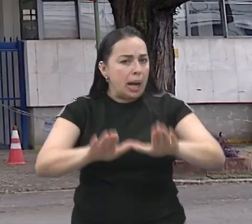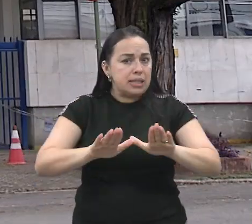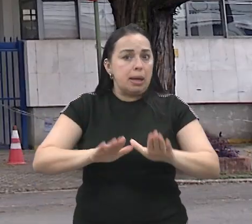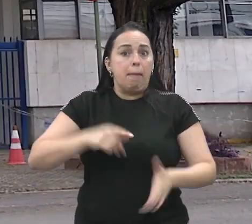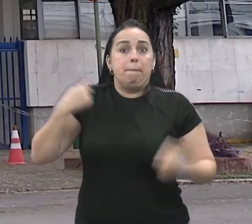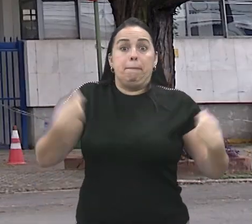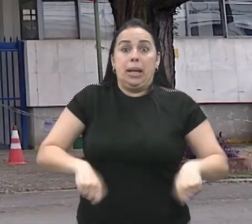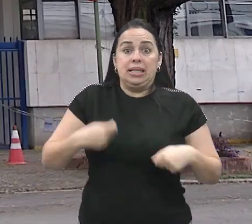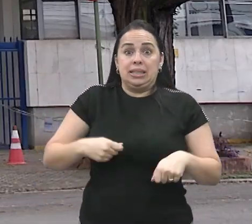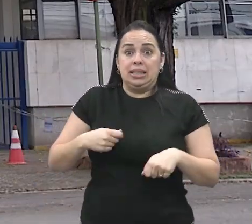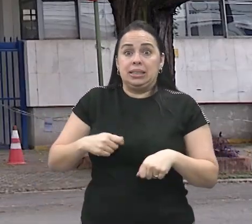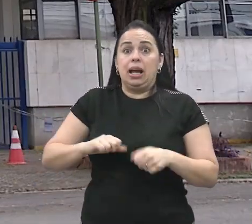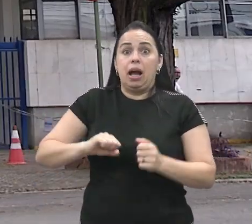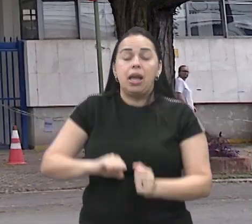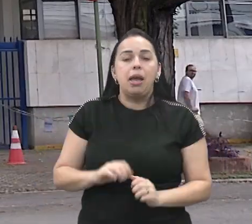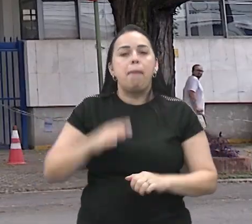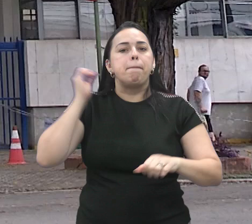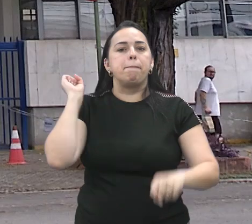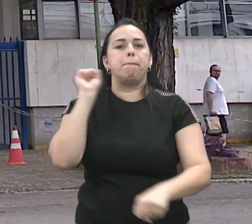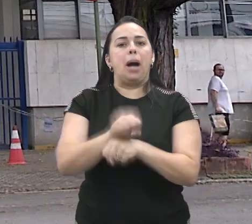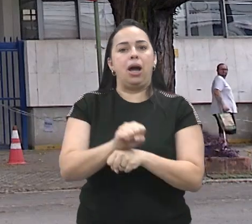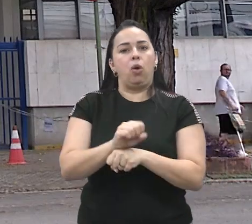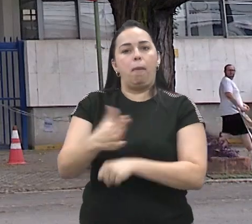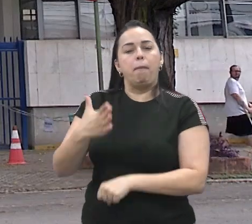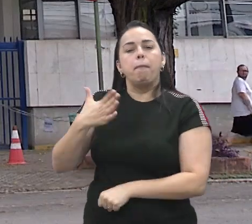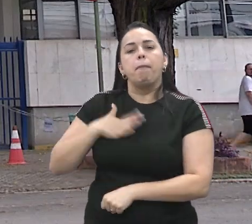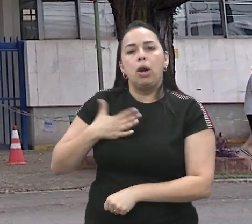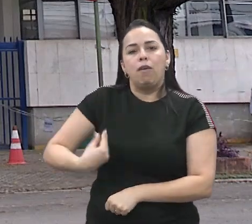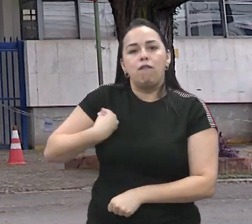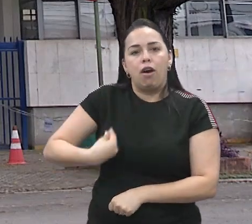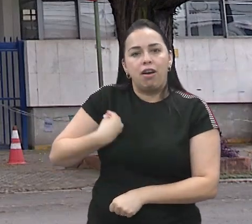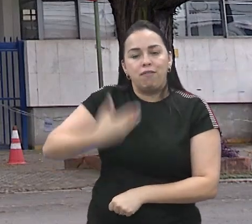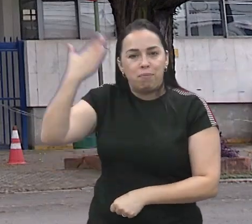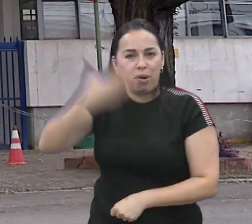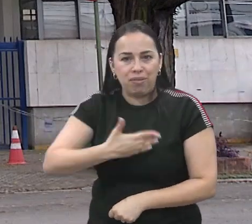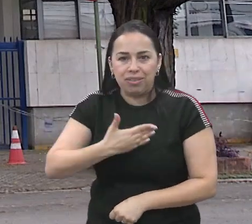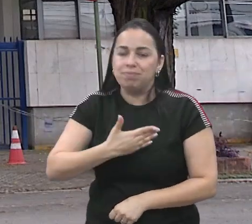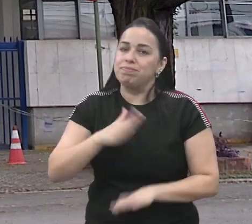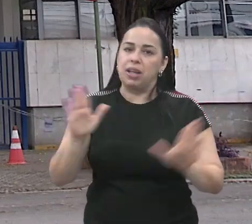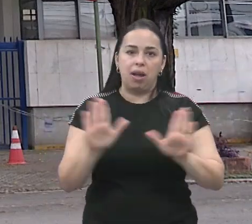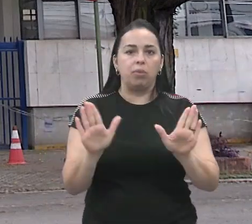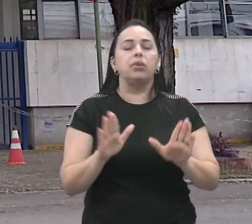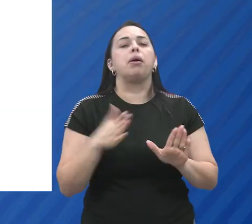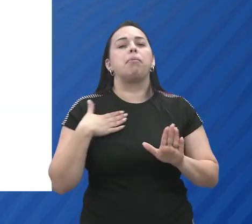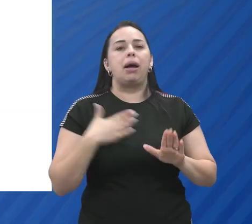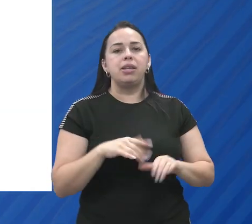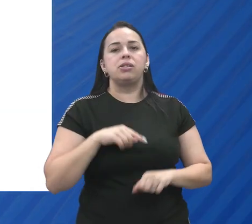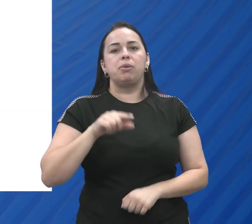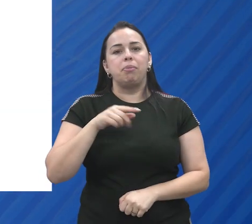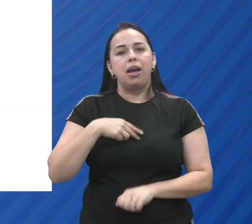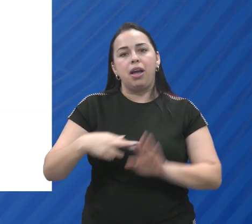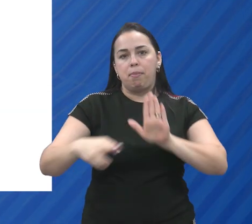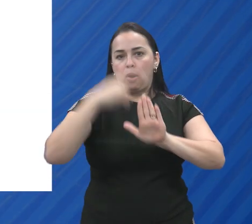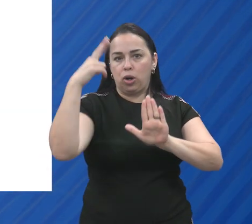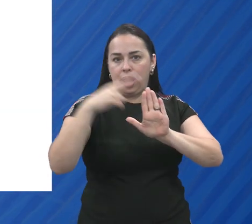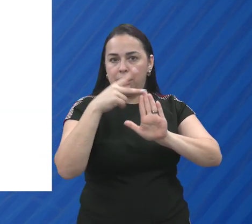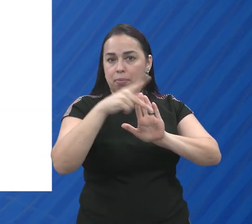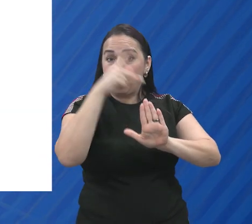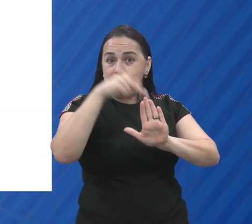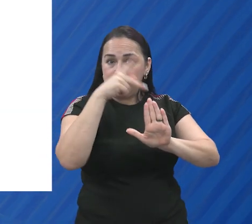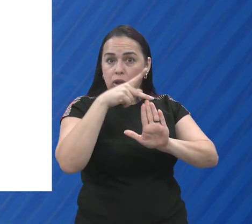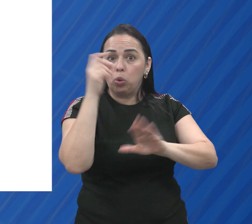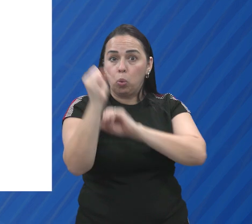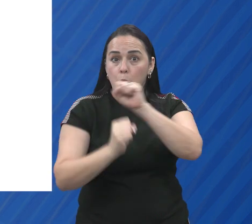significa a suspensão imediata dos pouco mais de 2 milhões de beneficiários que não tiveram a atualização. Uma portaria do governo